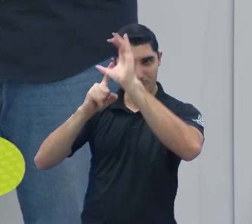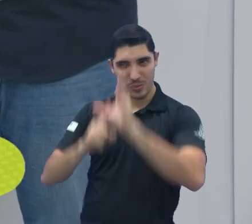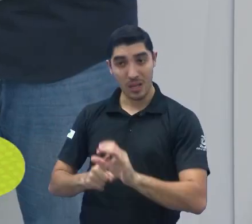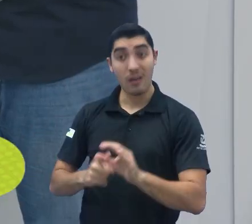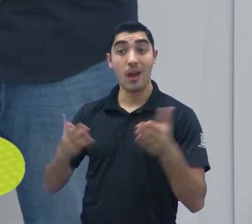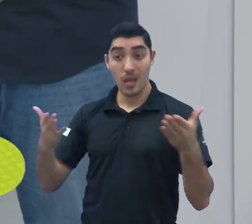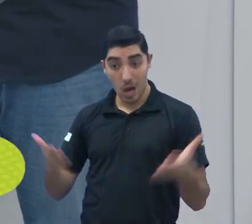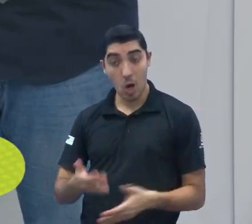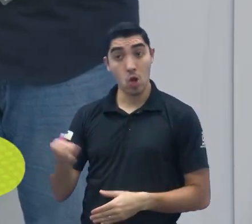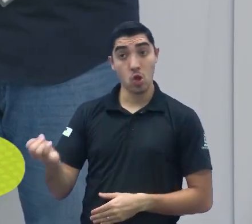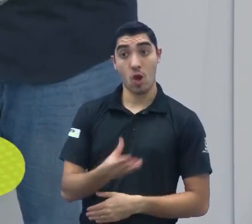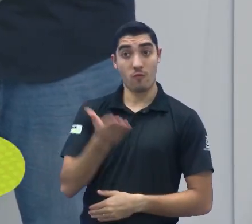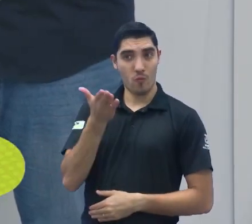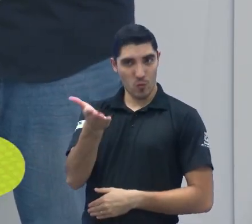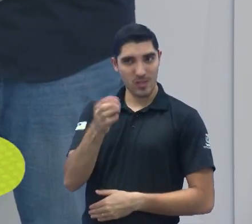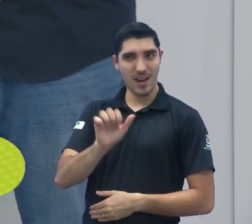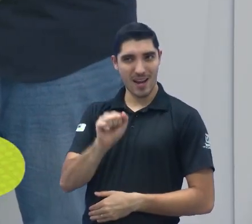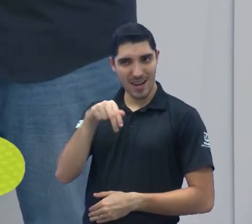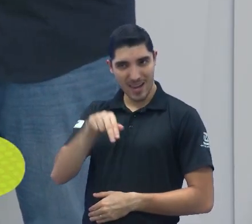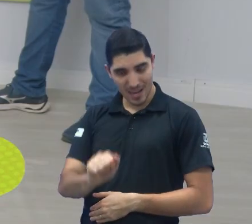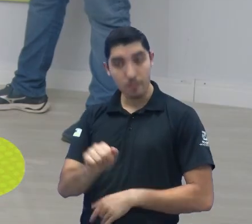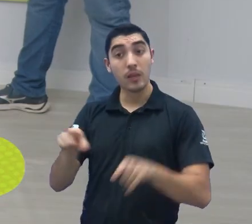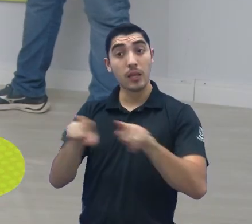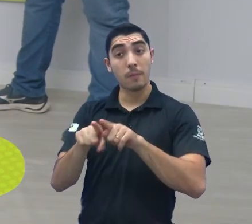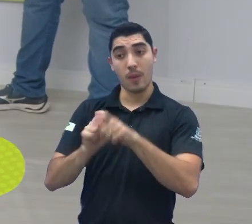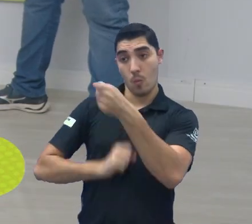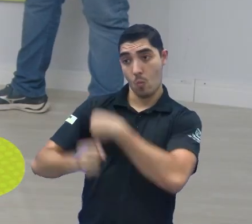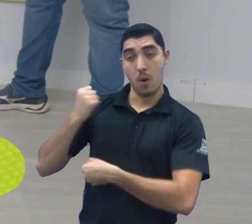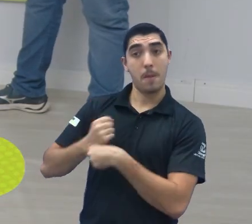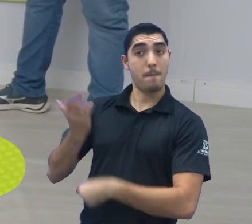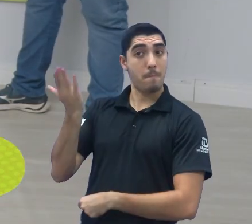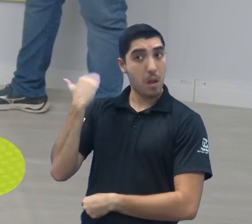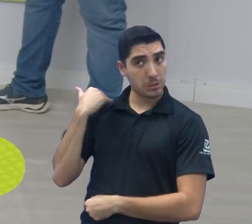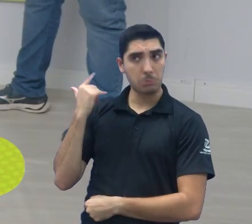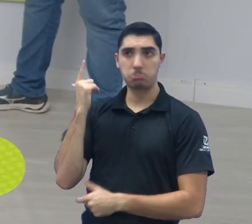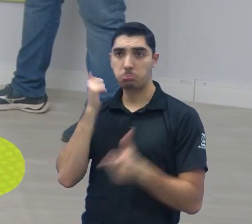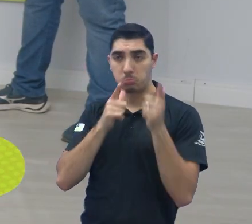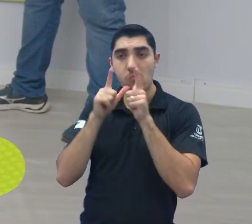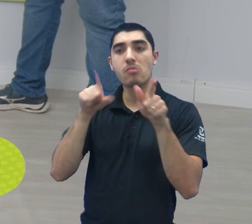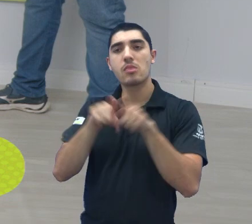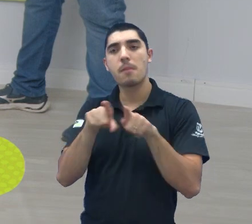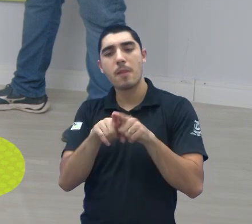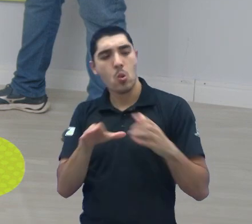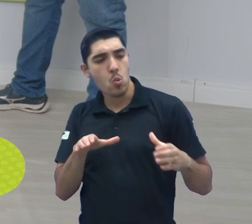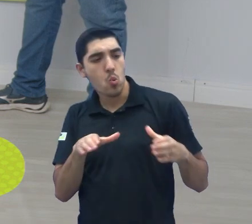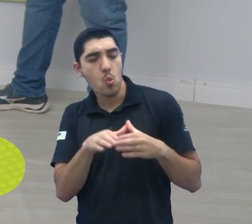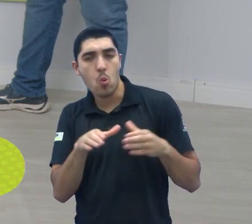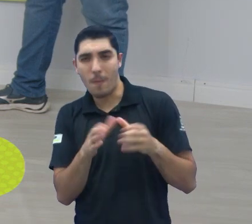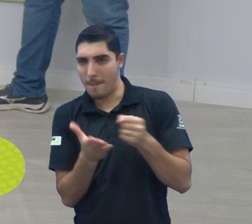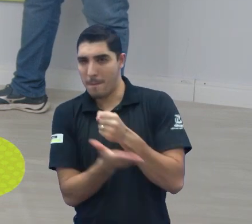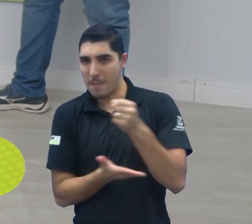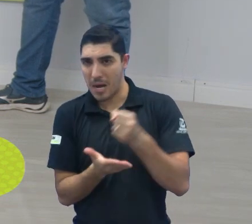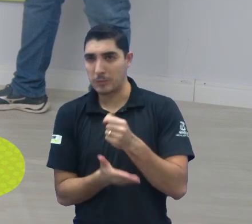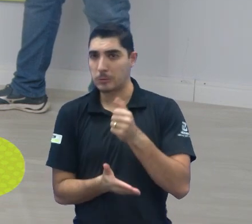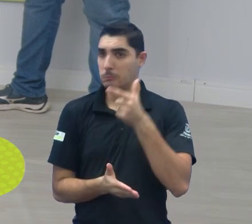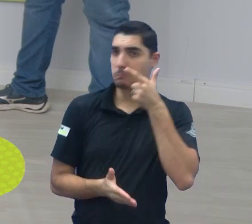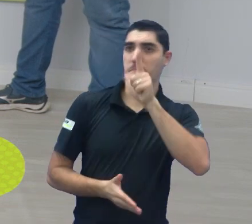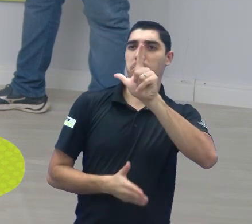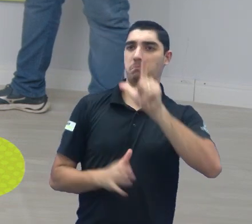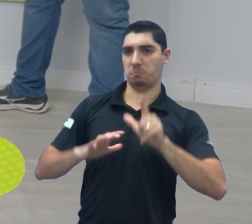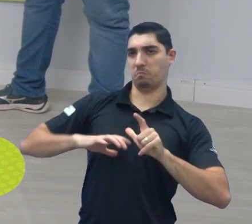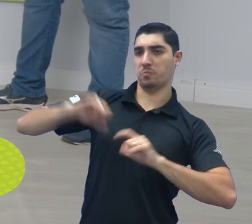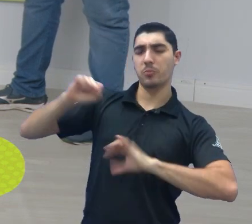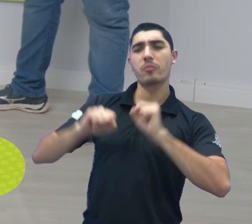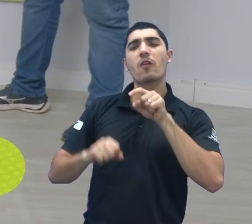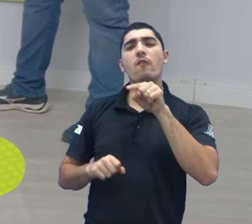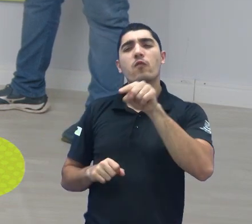gestão, o 3º lugar no adulto do ano passado e resultados expressivos também nas categorias de base. Basicamente, para você que é coordenadora,